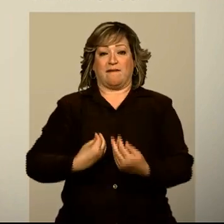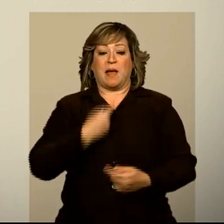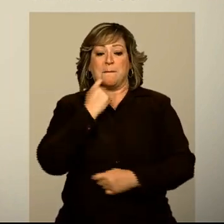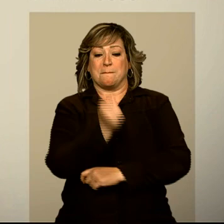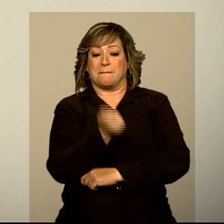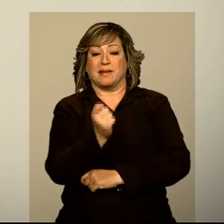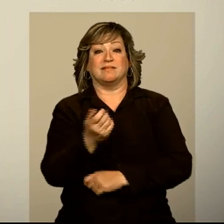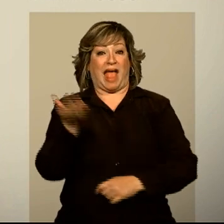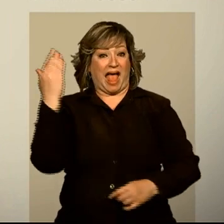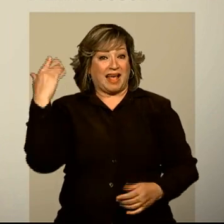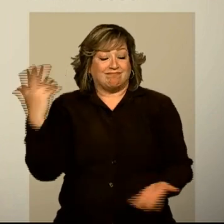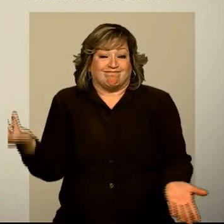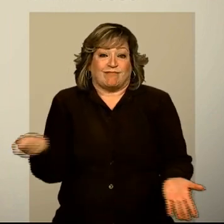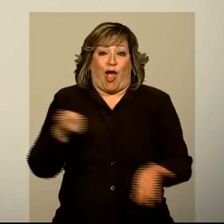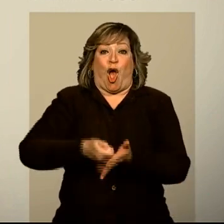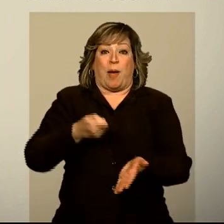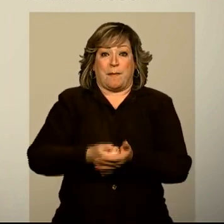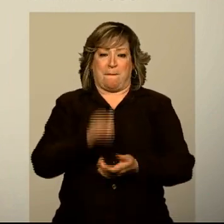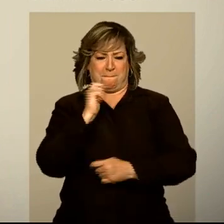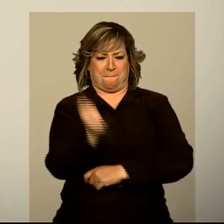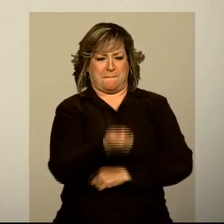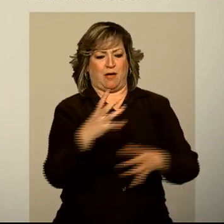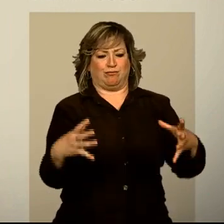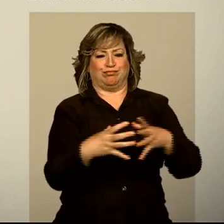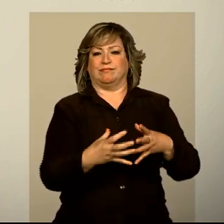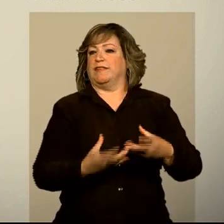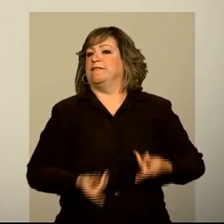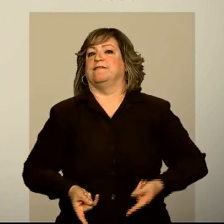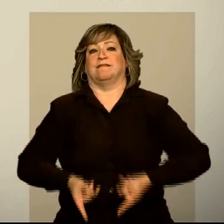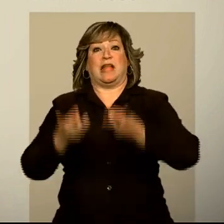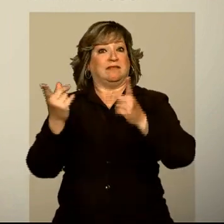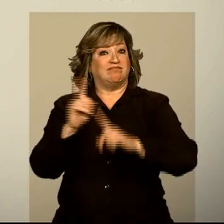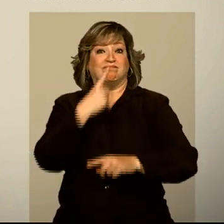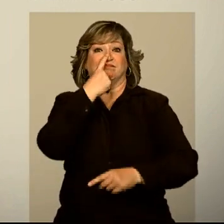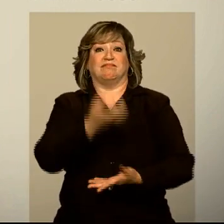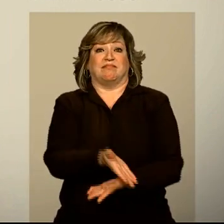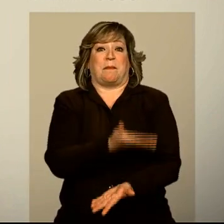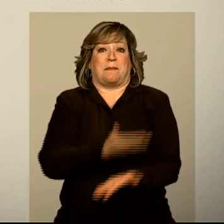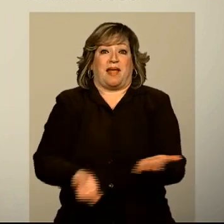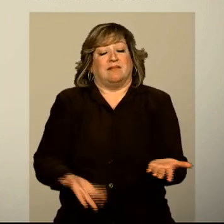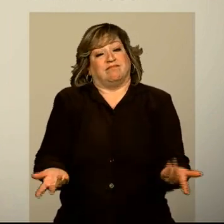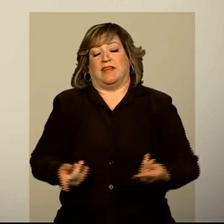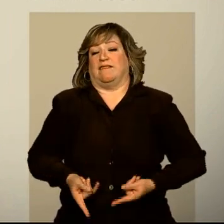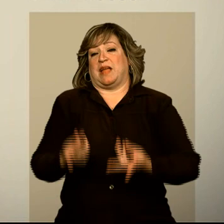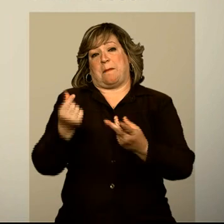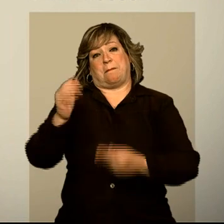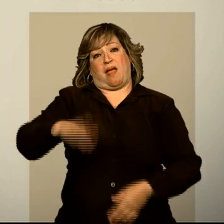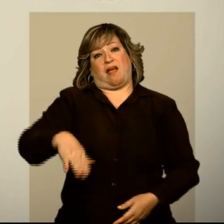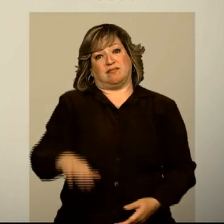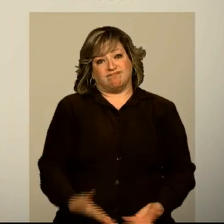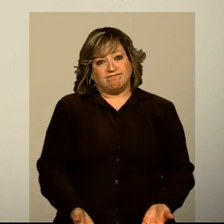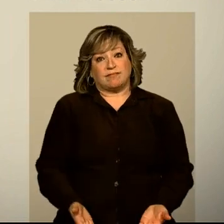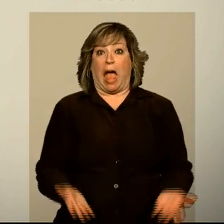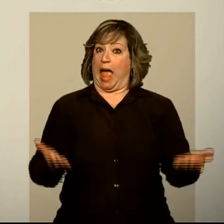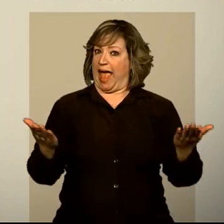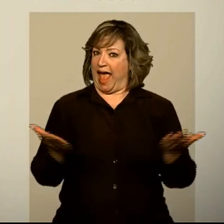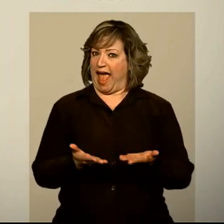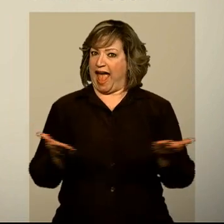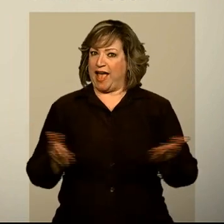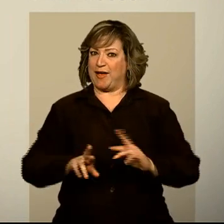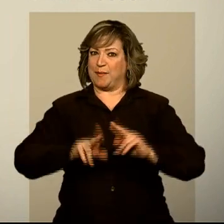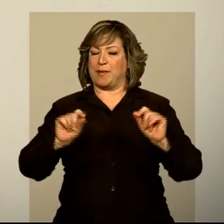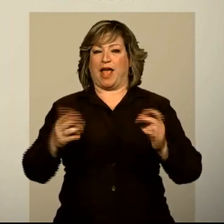vivem da Pesca tinham que vender todo o peixe de uma vez só para os atravessadores a um preço muito baixo agora